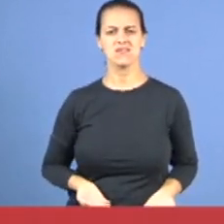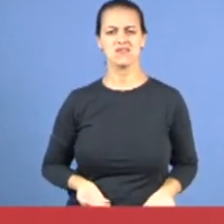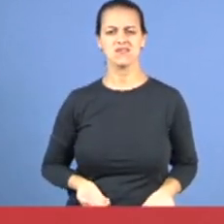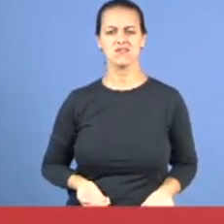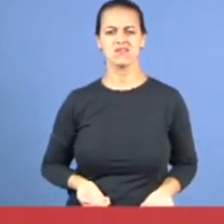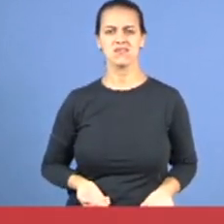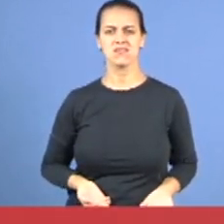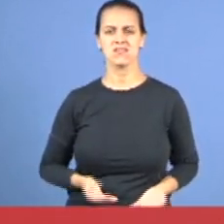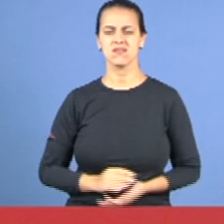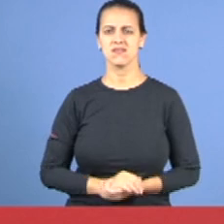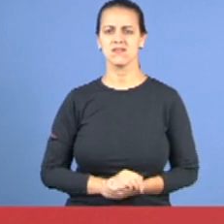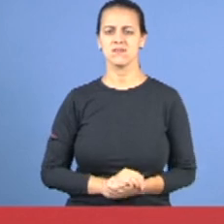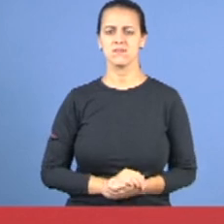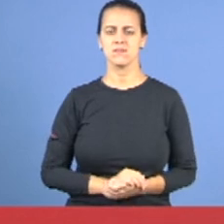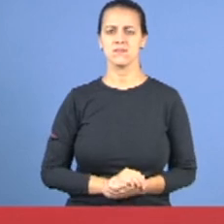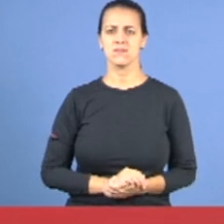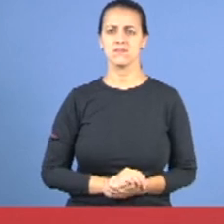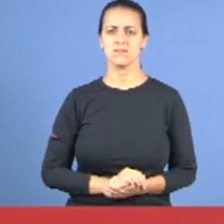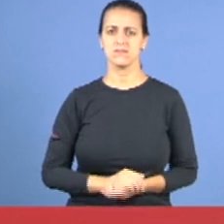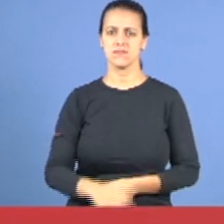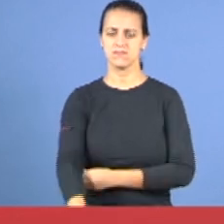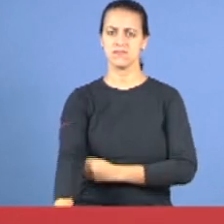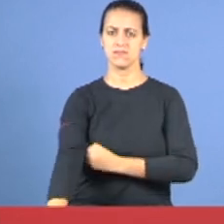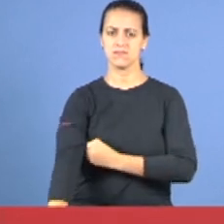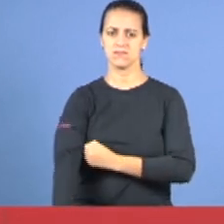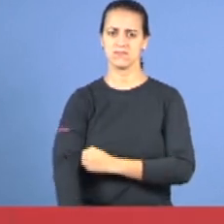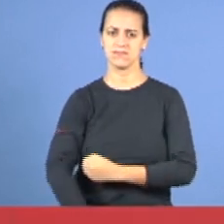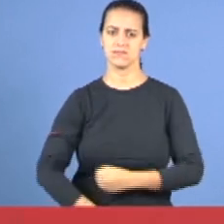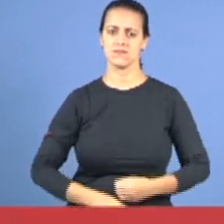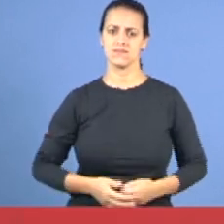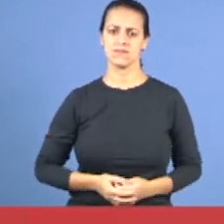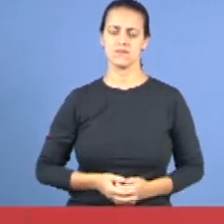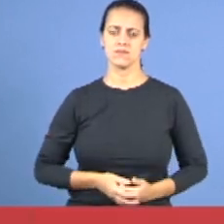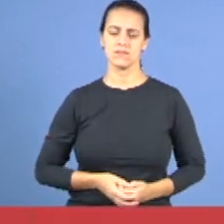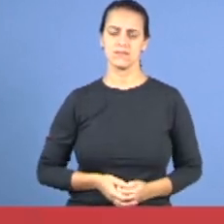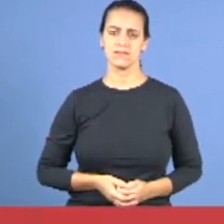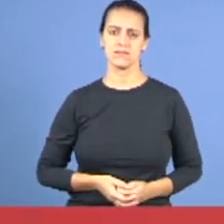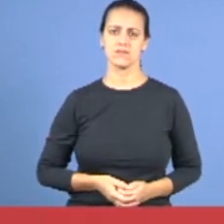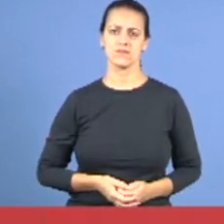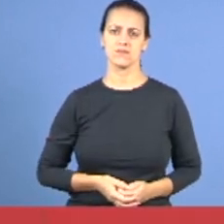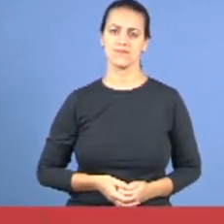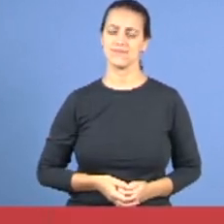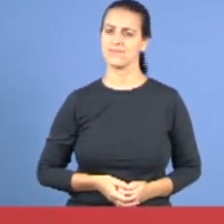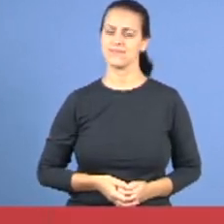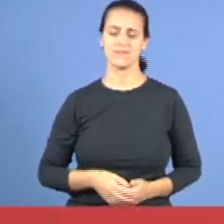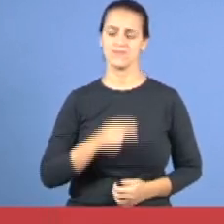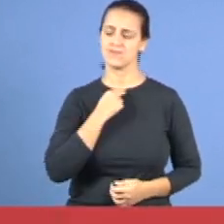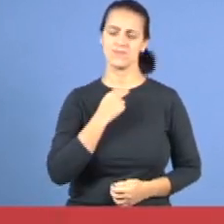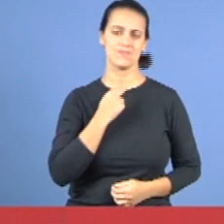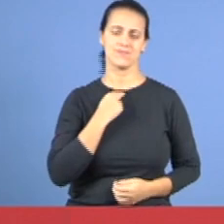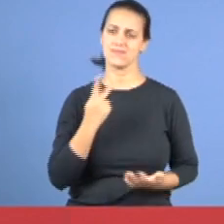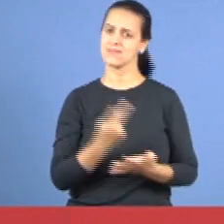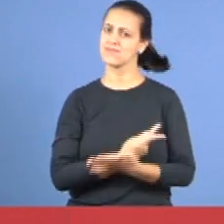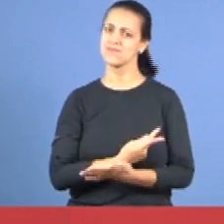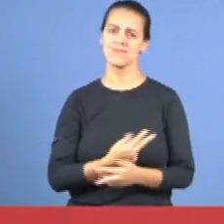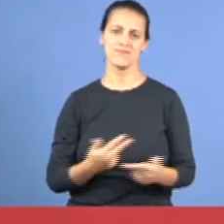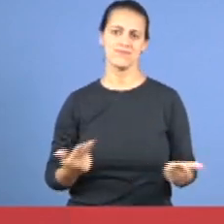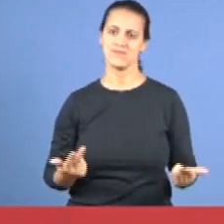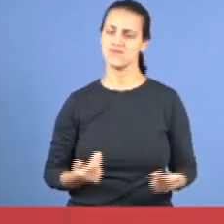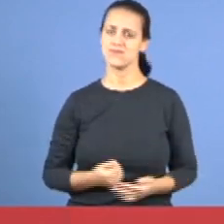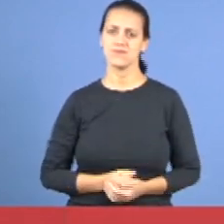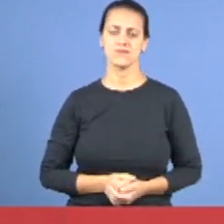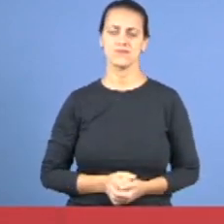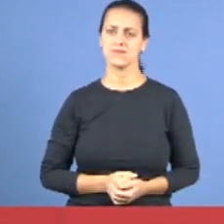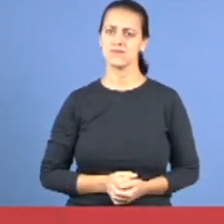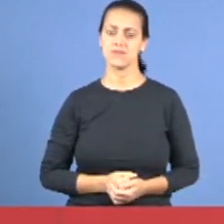fazer com dinheiro, dizia Judas, né? Mas, irmãos, essas coisas não podem acontecer. Nós estamos encerrando